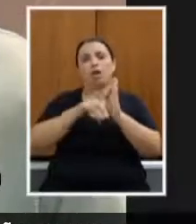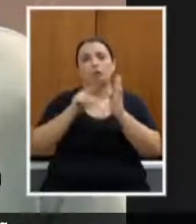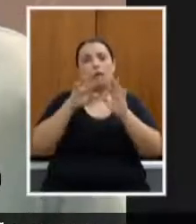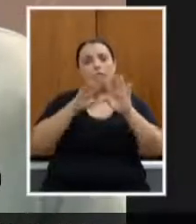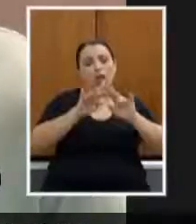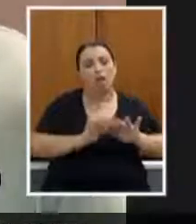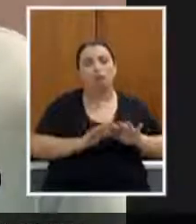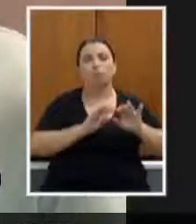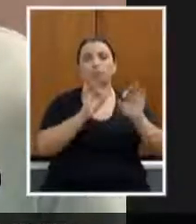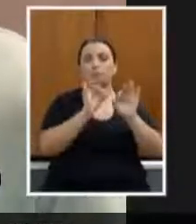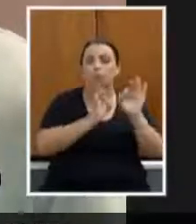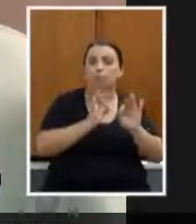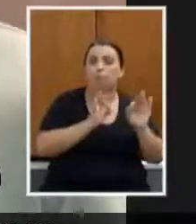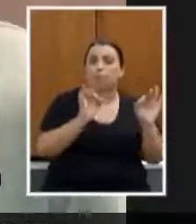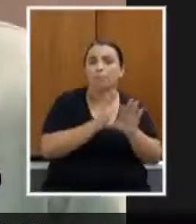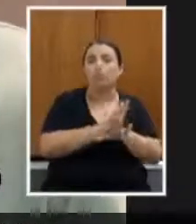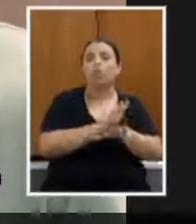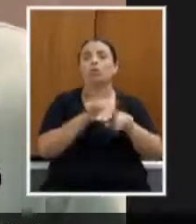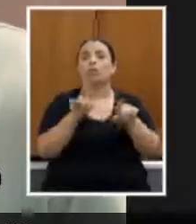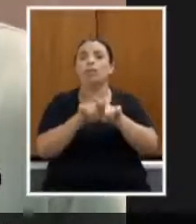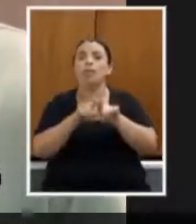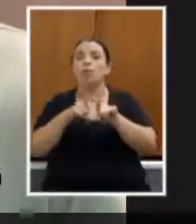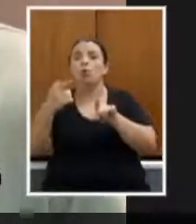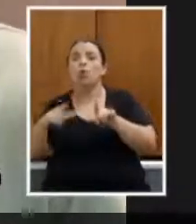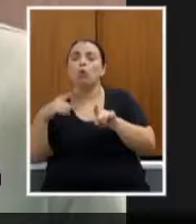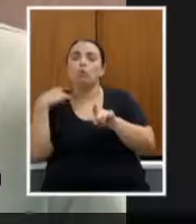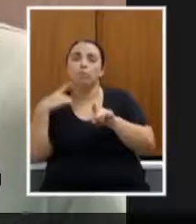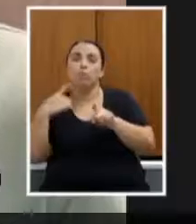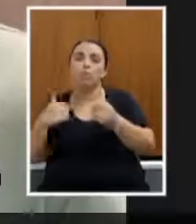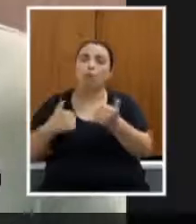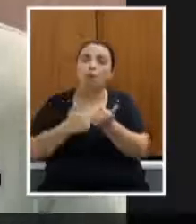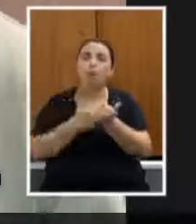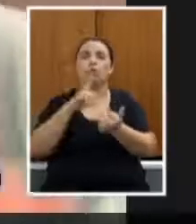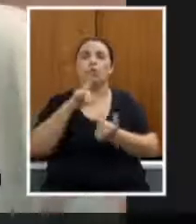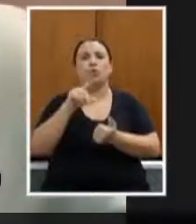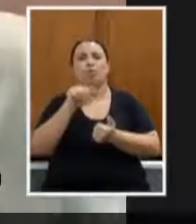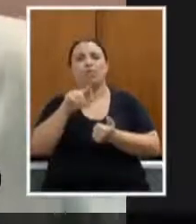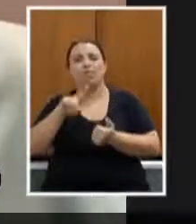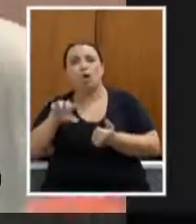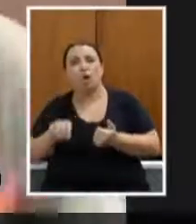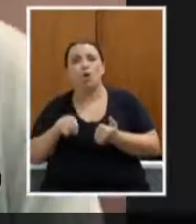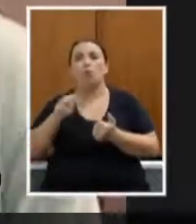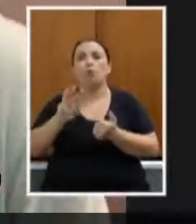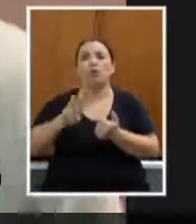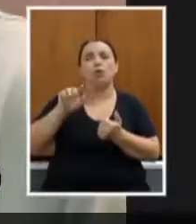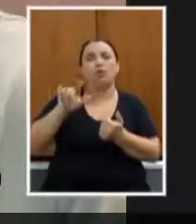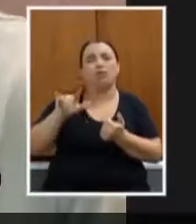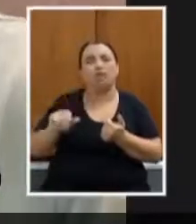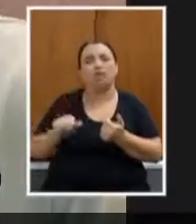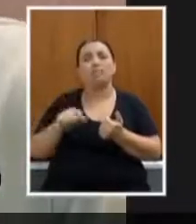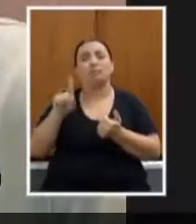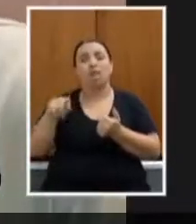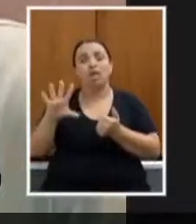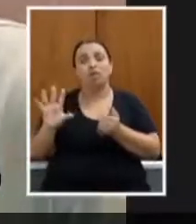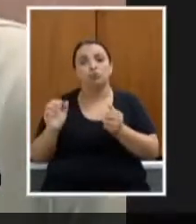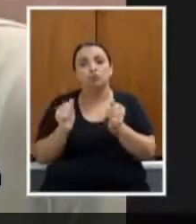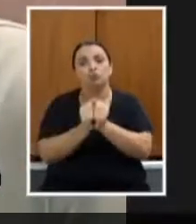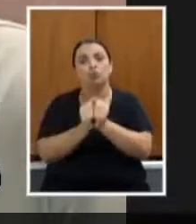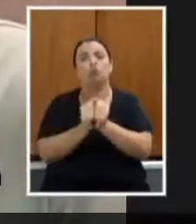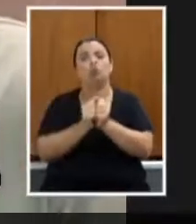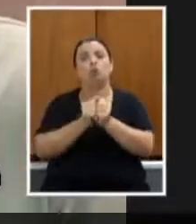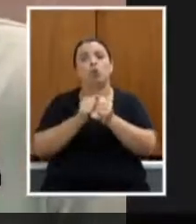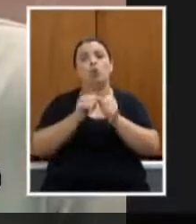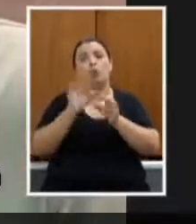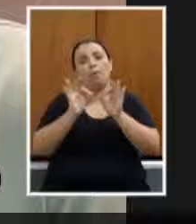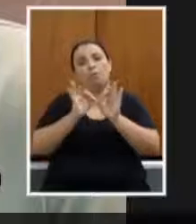também chegaram conosco os deputados Dalmo Ribeiro e Ulisses Gomes, que passaram a compor a autoria do projeto. Então, é